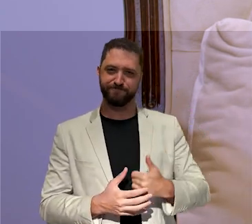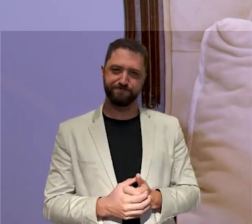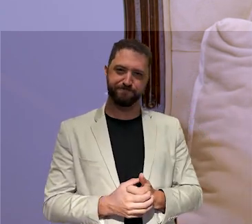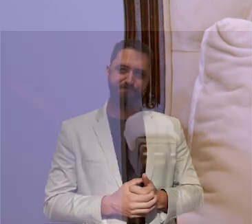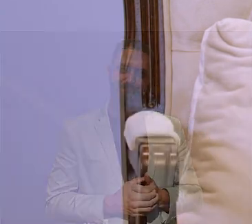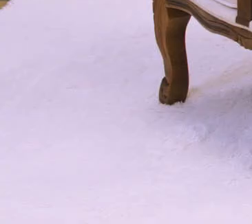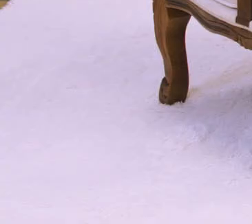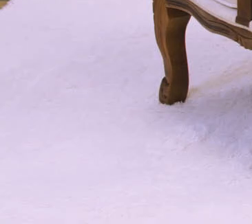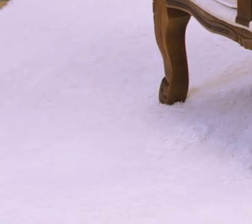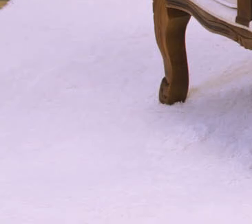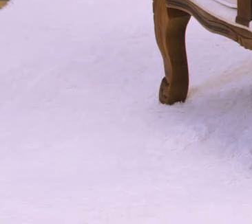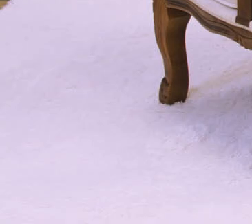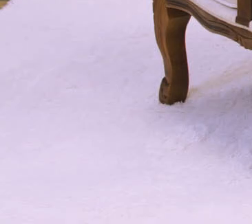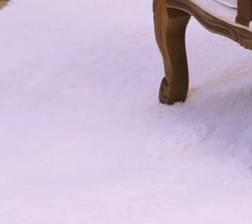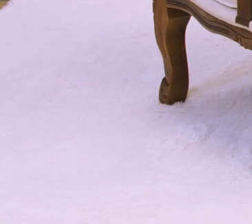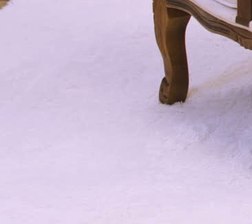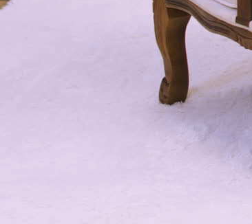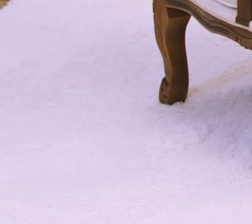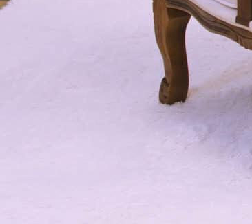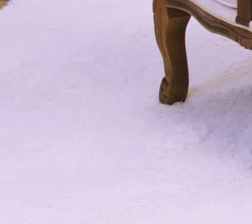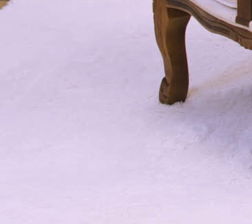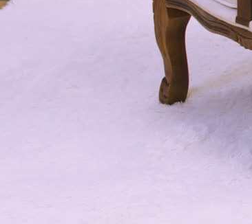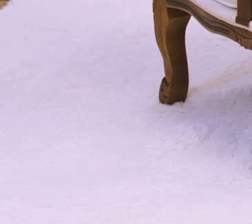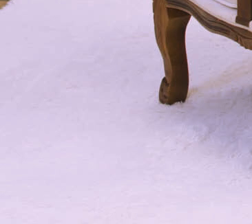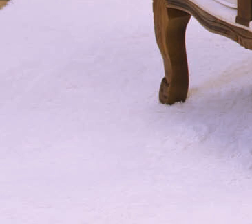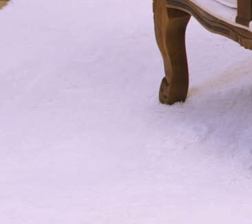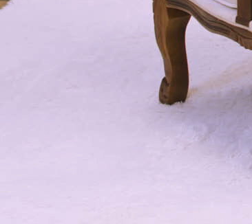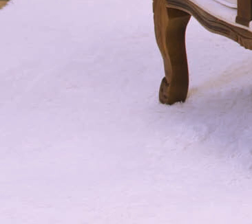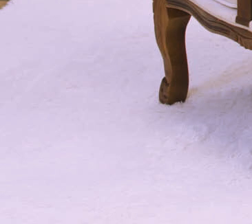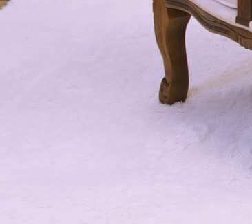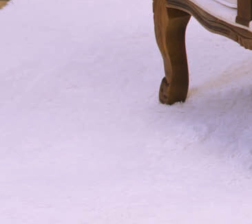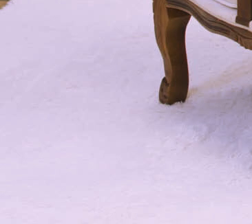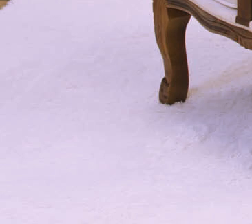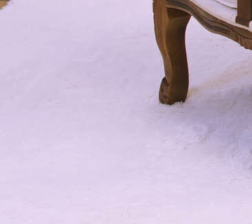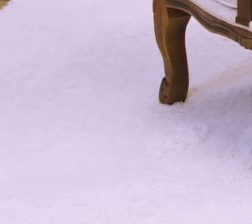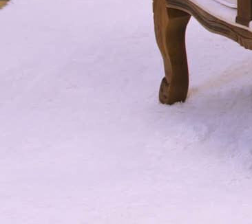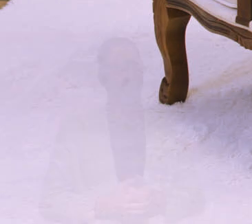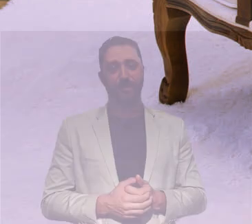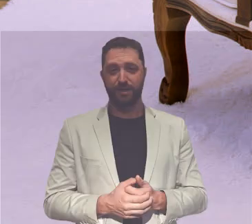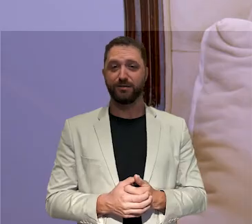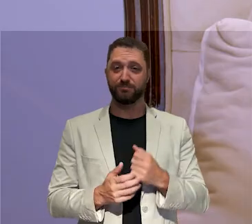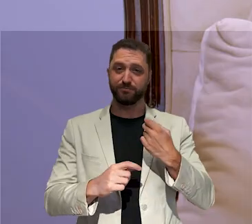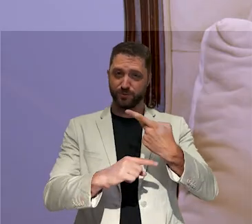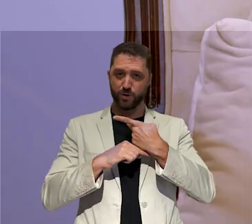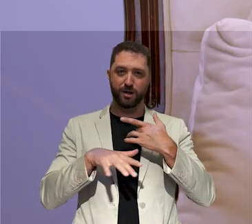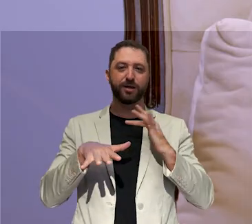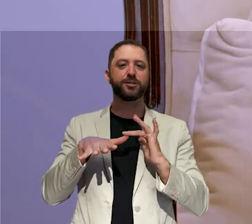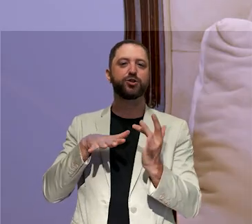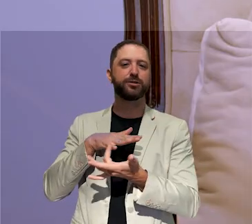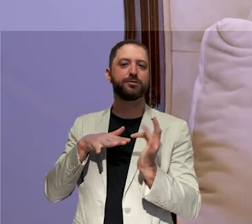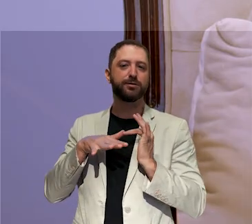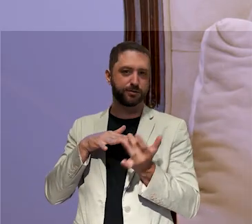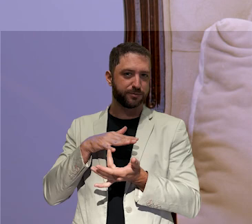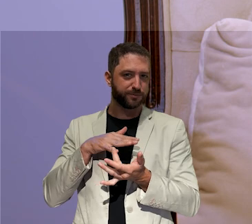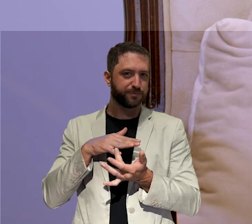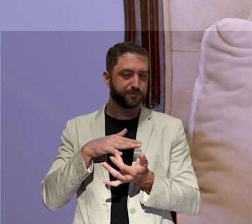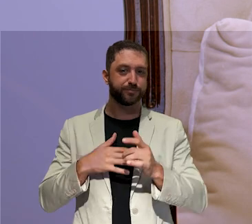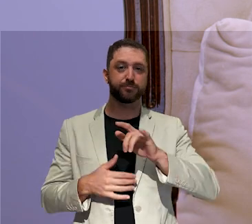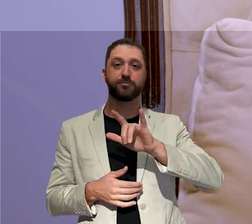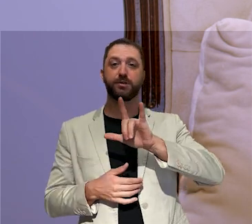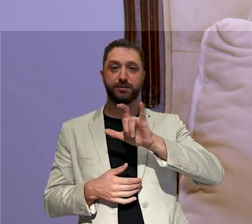saúde mental. Maravilhoso. Como as pessoas te encontram? Vocês me encontram nas redes